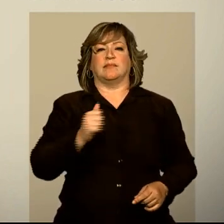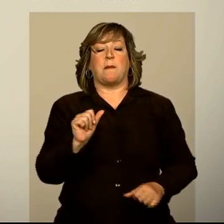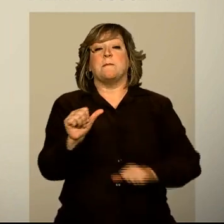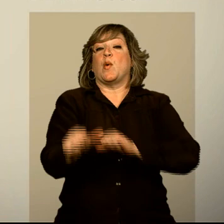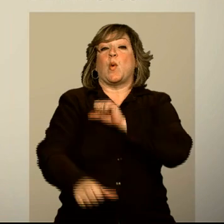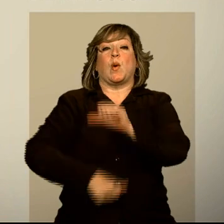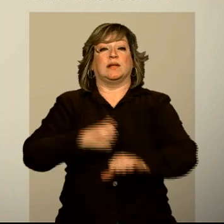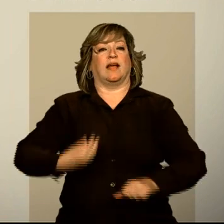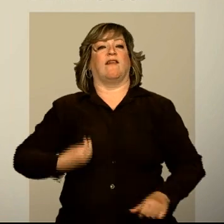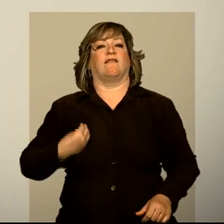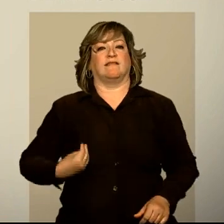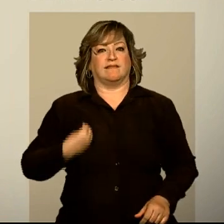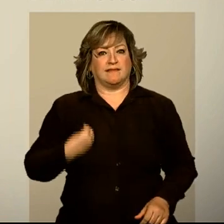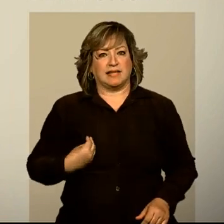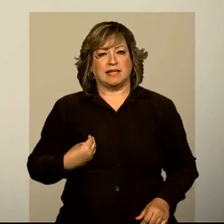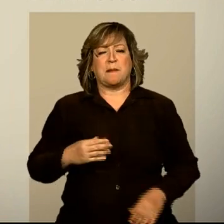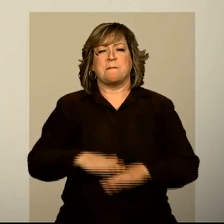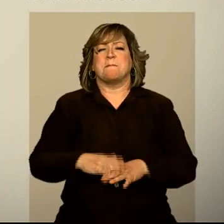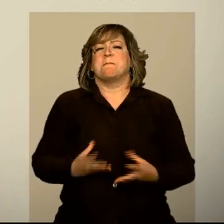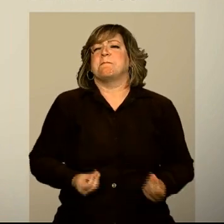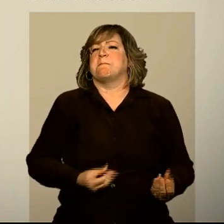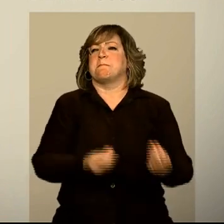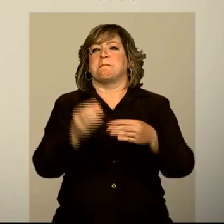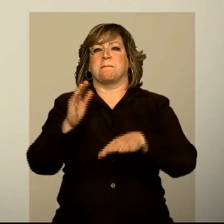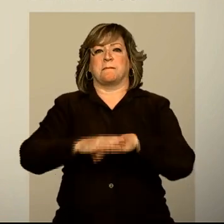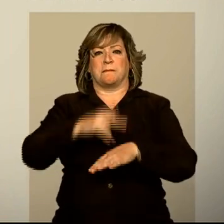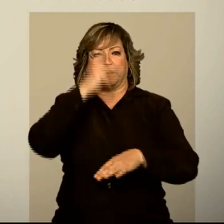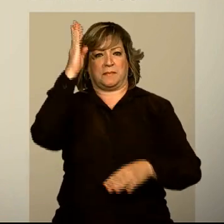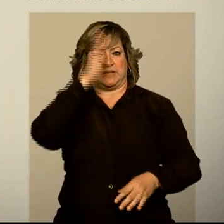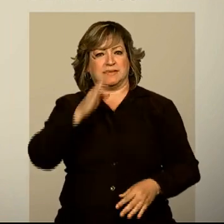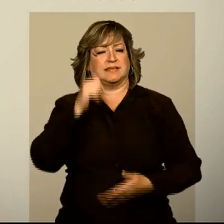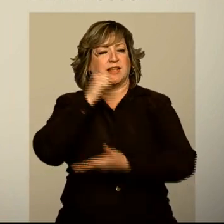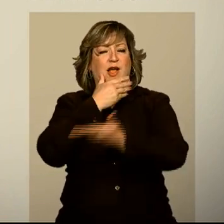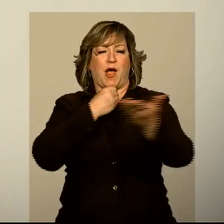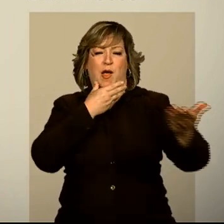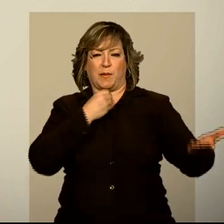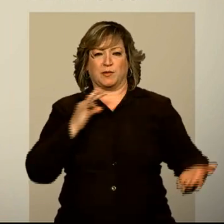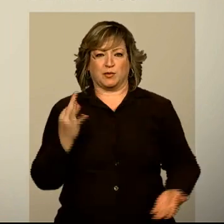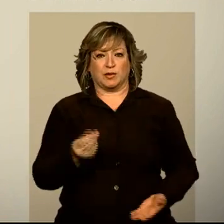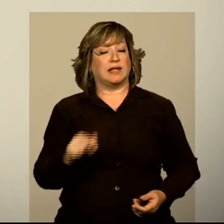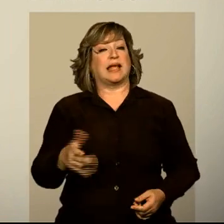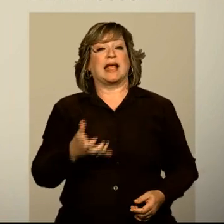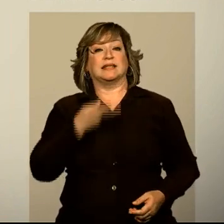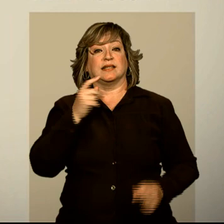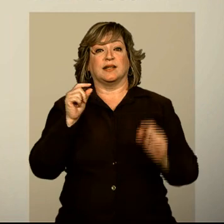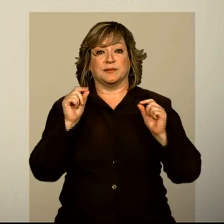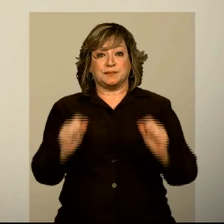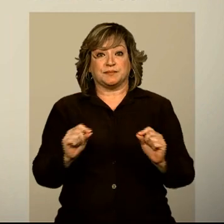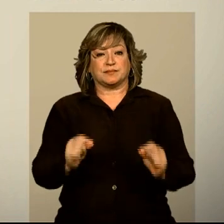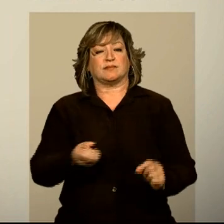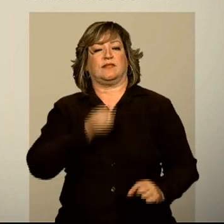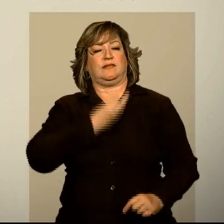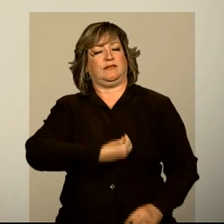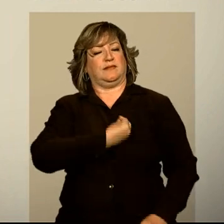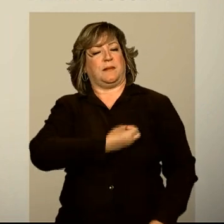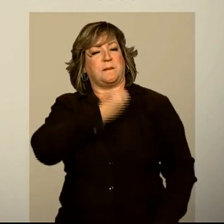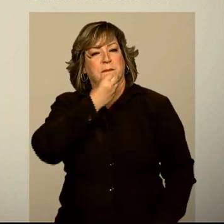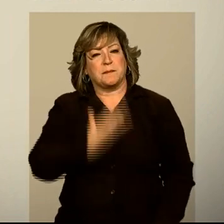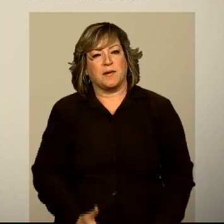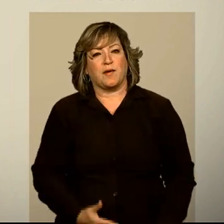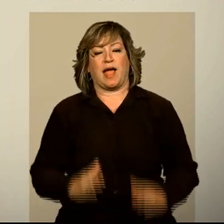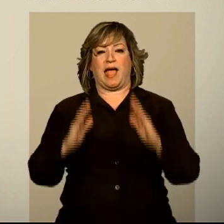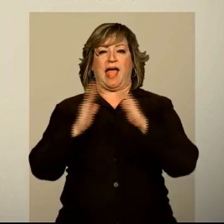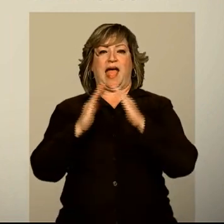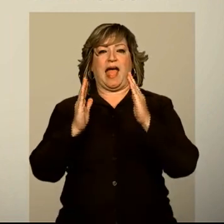mudança de vida para milhões e milhões de brasileiros e brasileiras significa Luciano dignidade